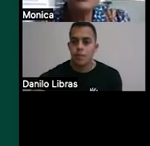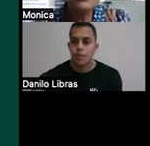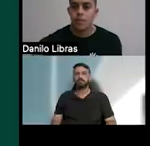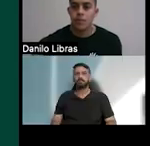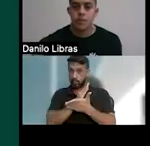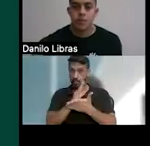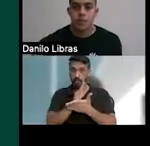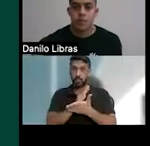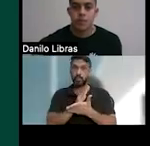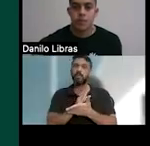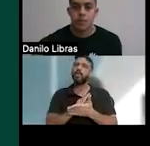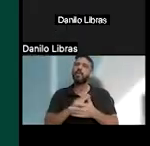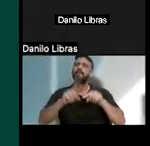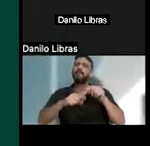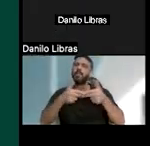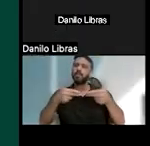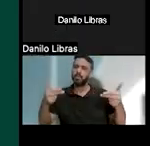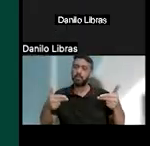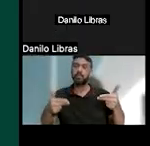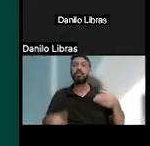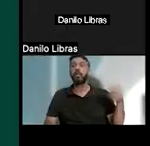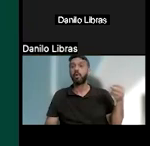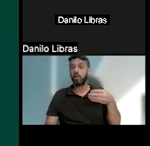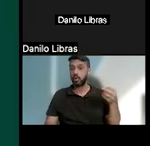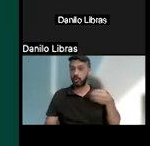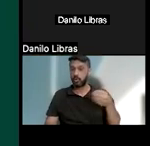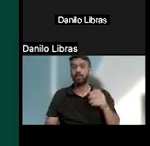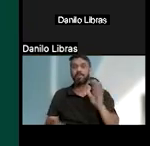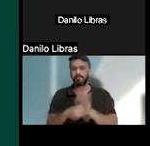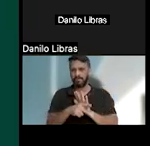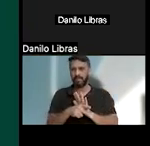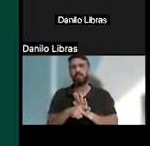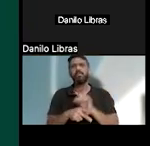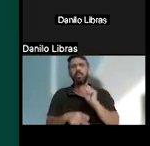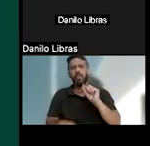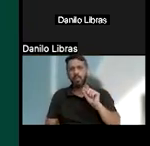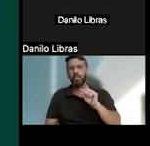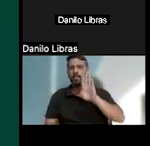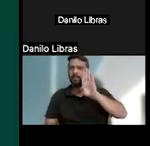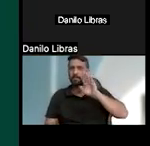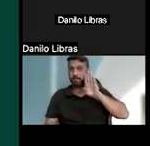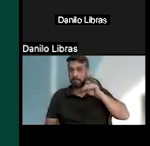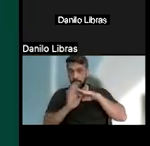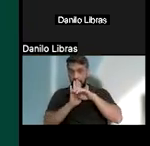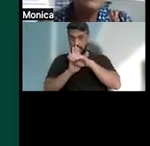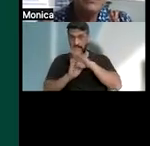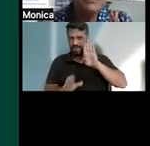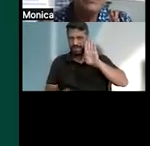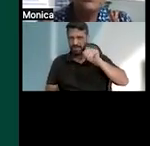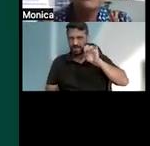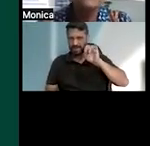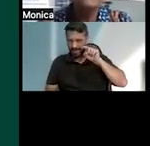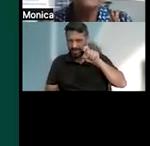produto novo em uma bactéria. Então, por exemplo, aqui a gente fez um plasmídio que a bactéria